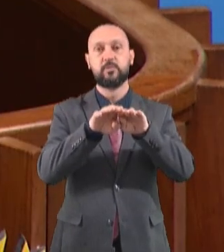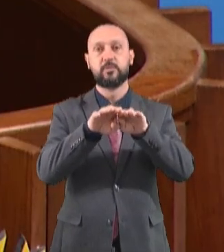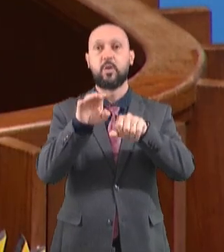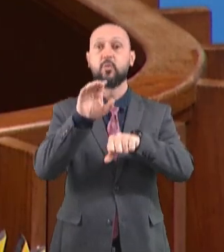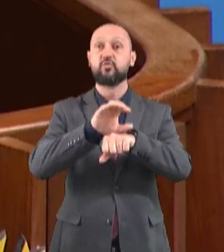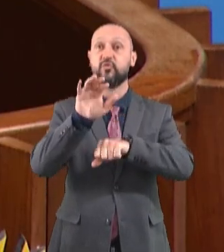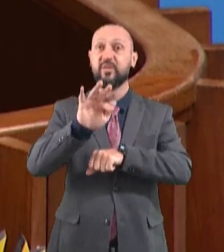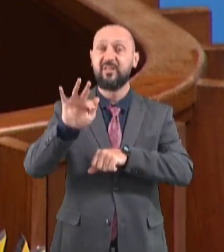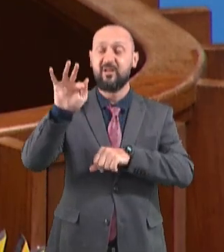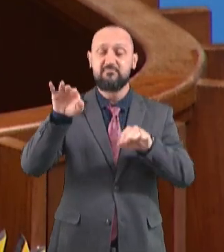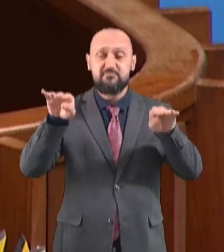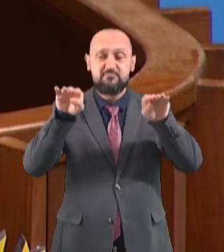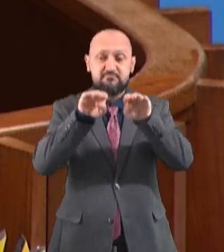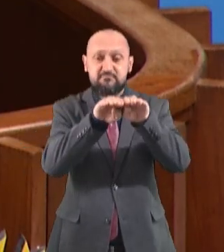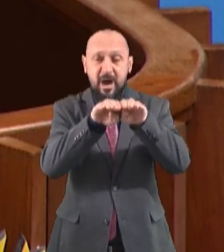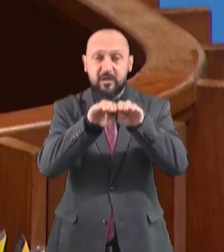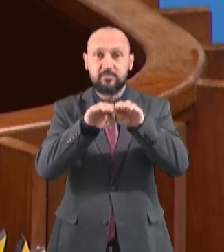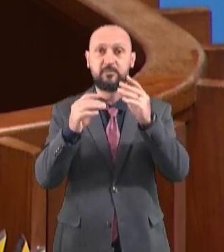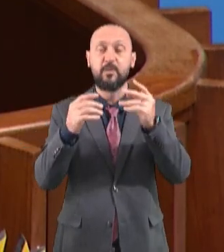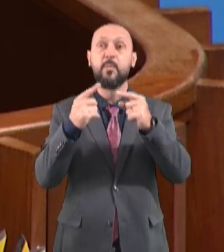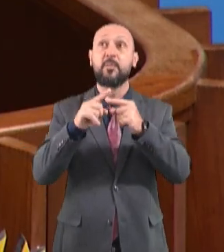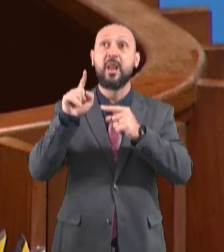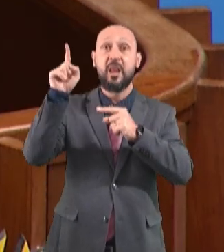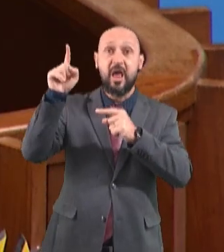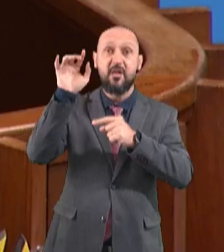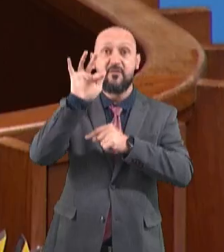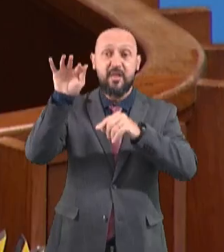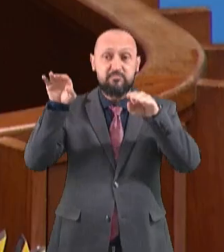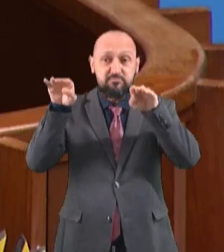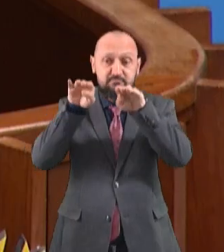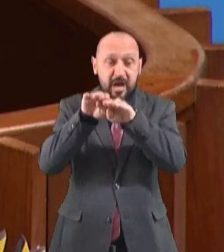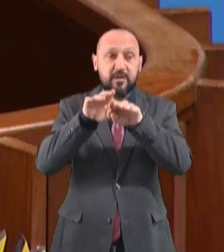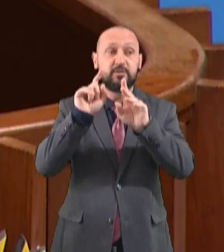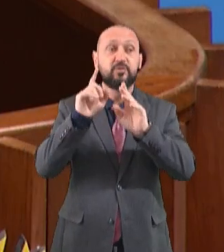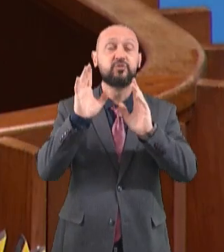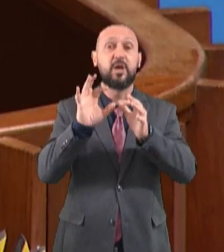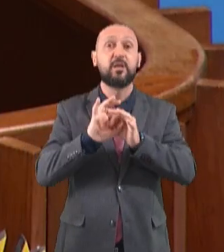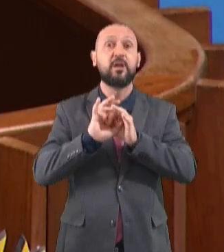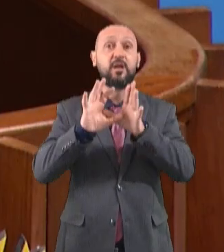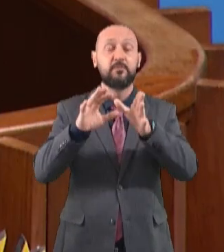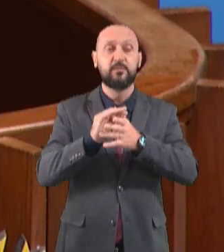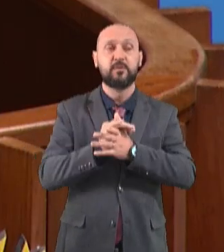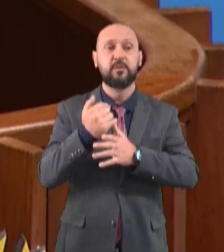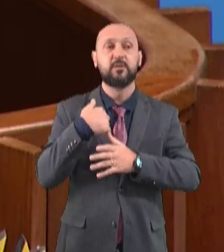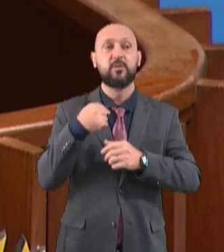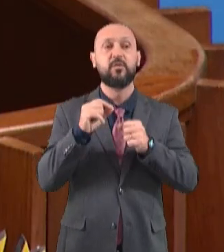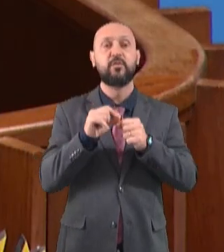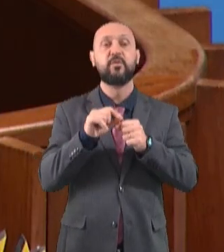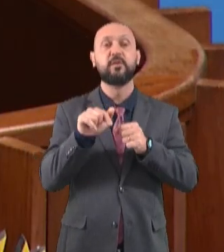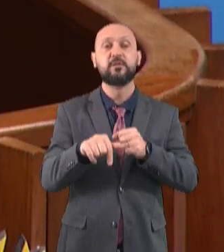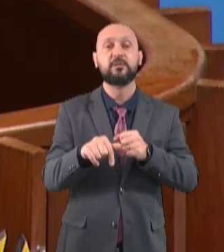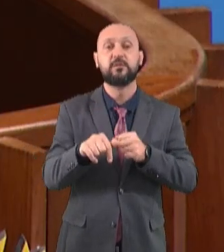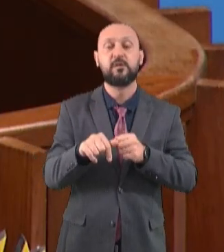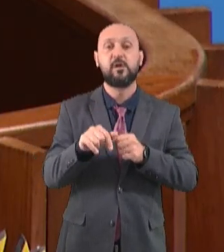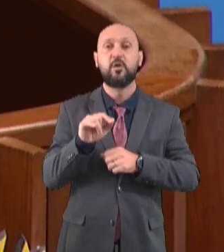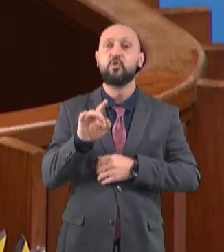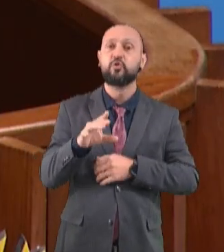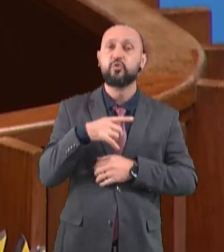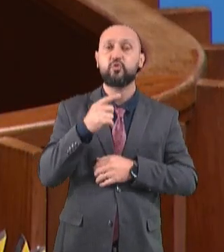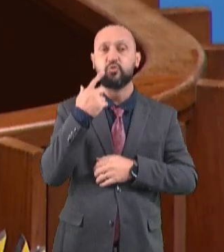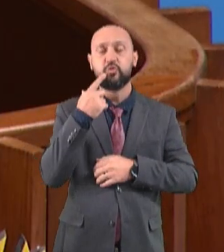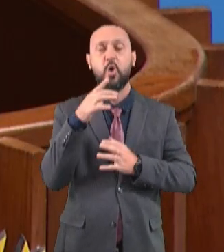constitucional, uma vez que, em plano federal, ele já está em vigor. O que nós estamos apenas e tão